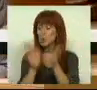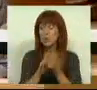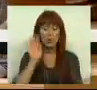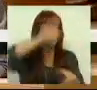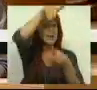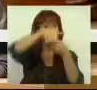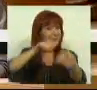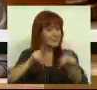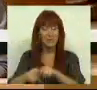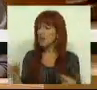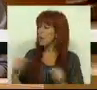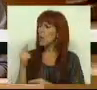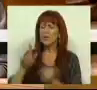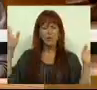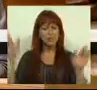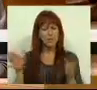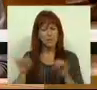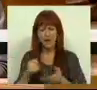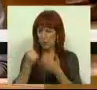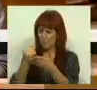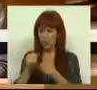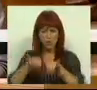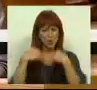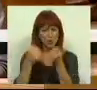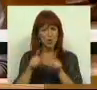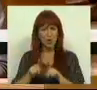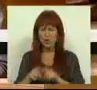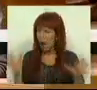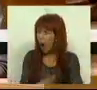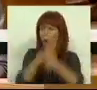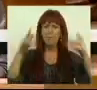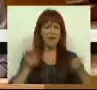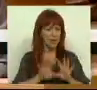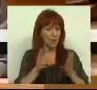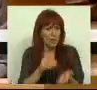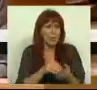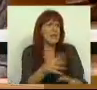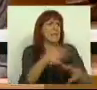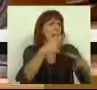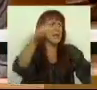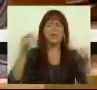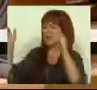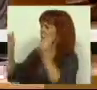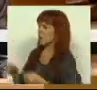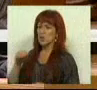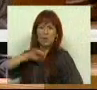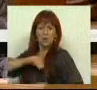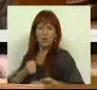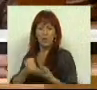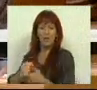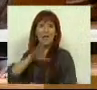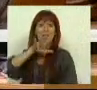ela implica. Cada vez que se reduzem mais os apoios sociais, levando ao aumento da bolsa de pobreza, reduz-se o abono de